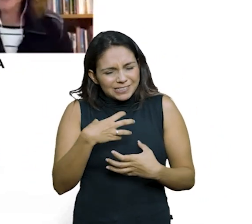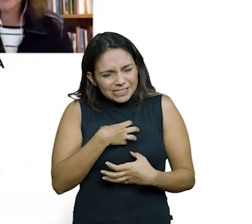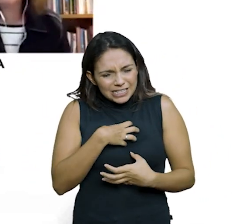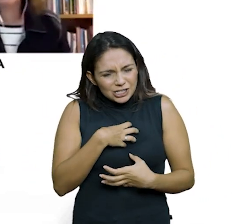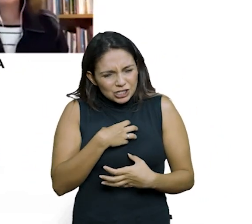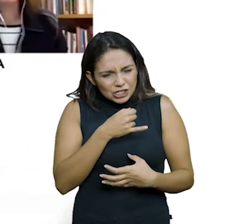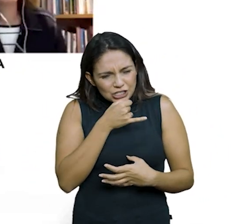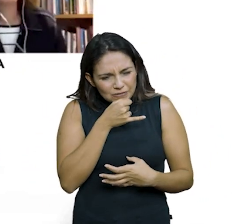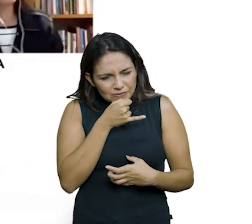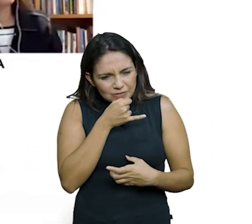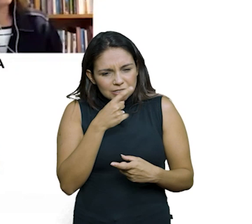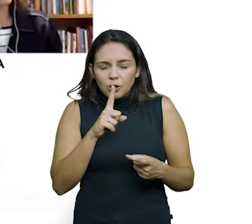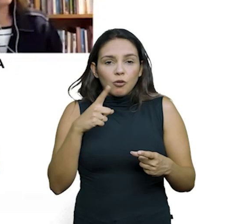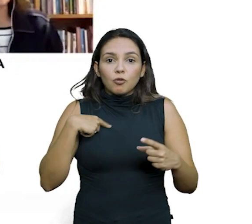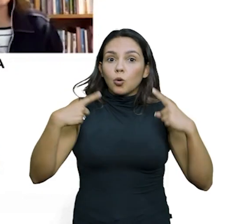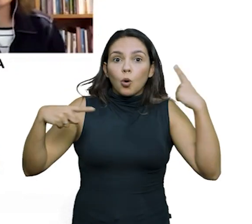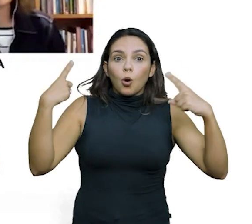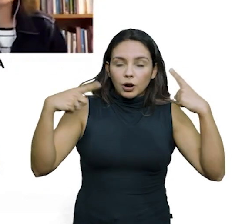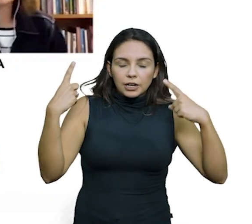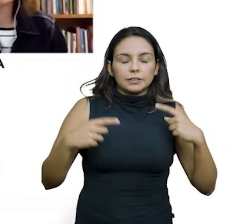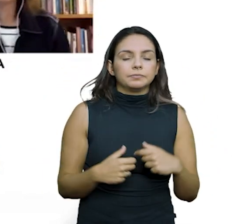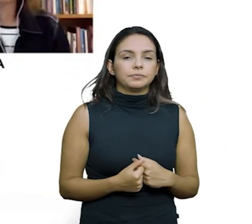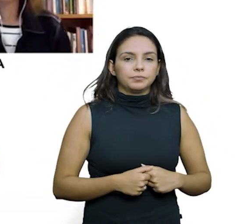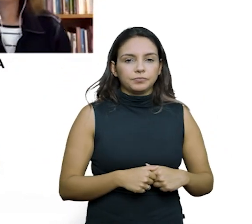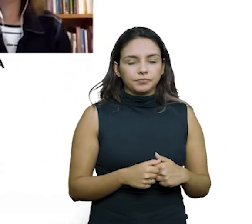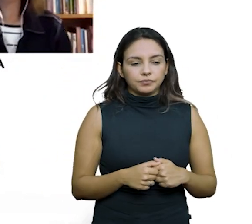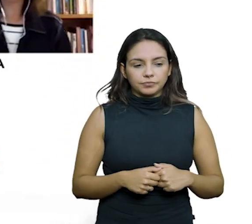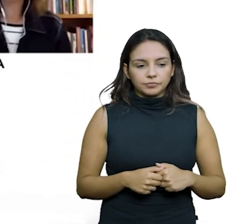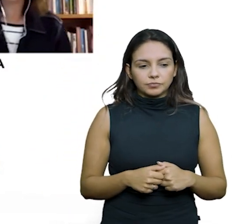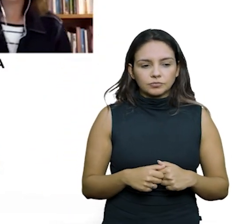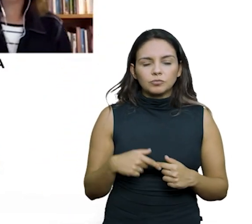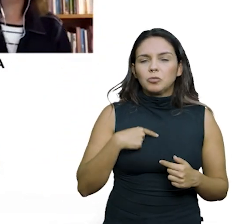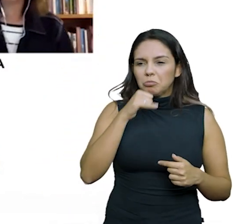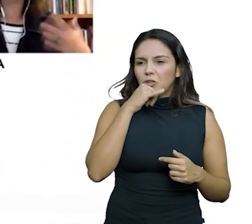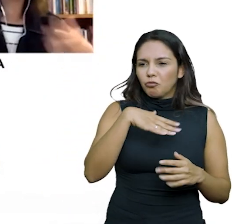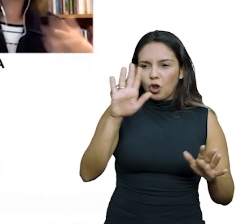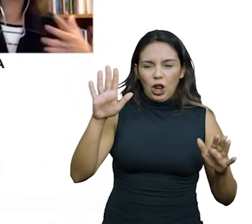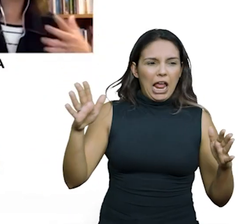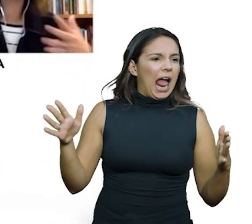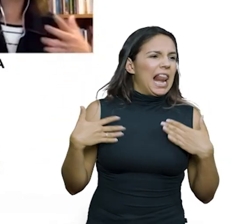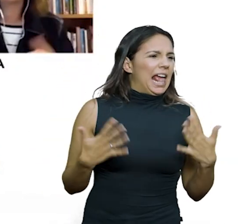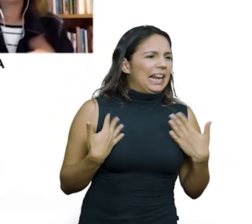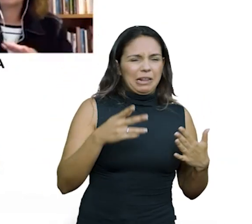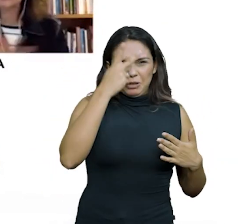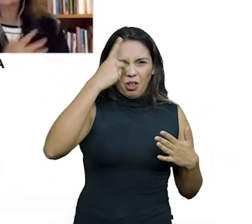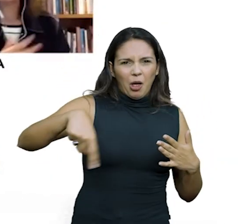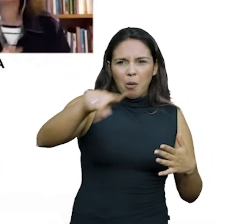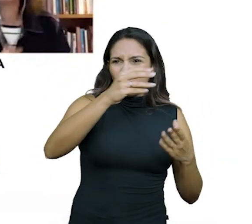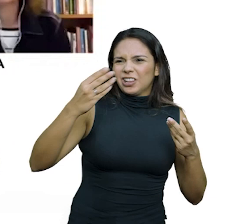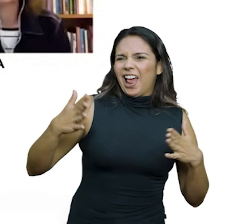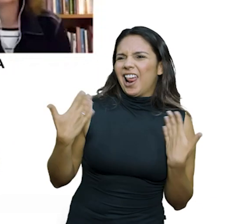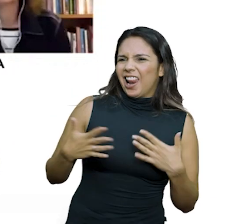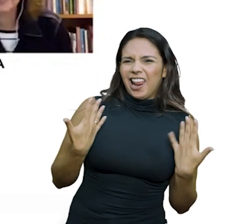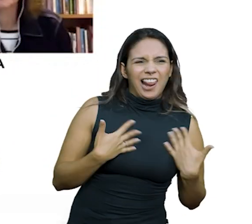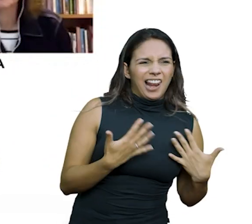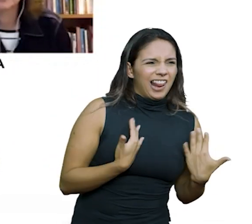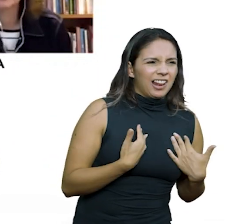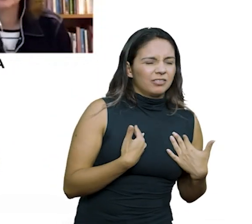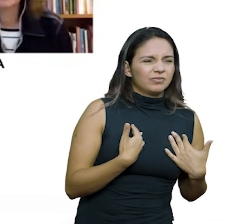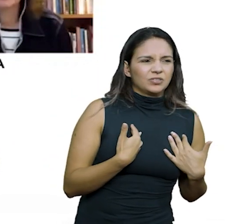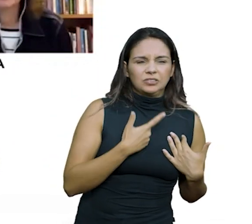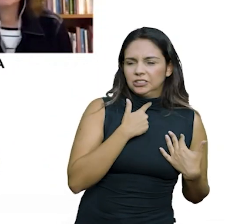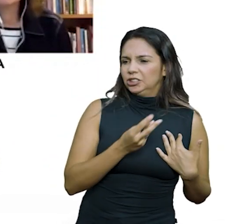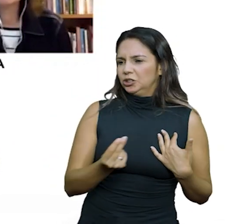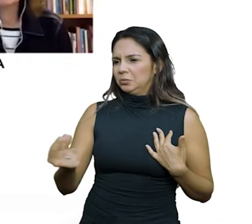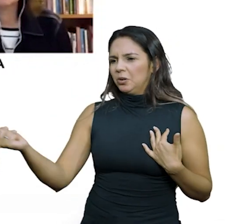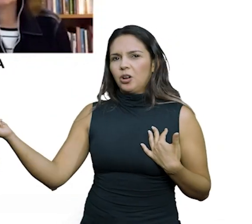né? Quando eu vou para um ambiente que a alegria está demais, eu vou embora mais cedo. Deixa